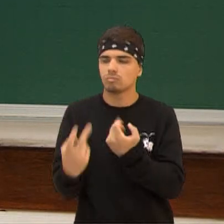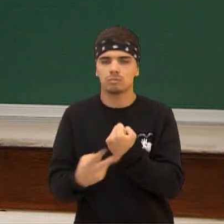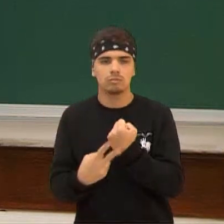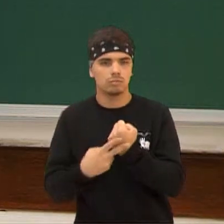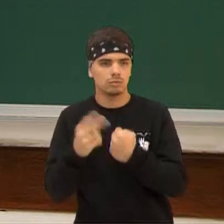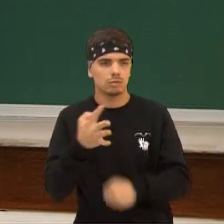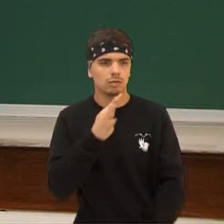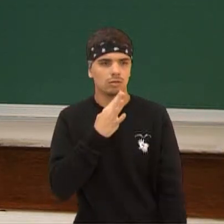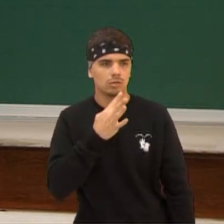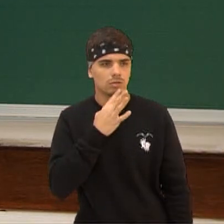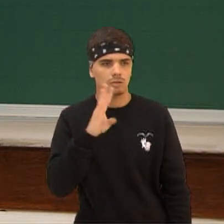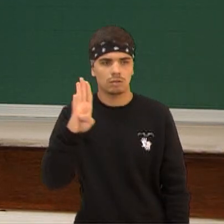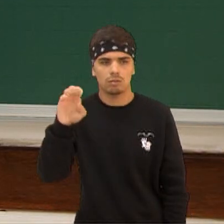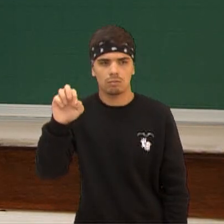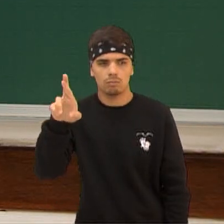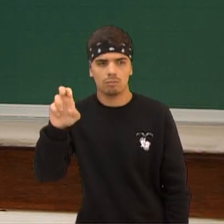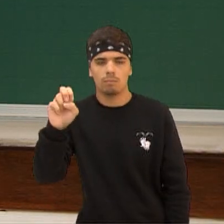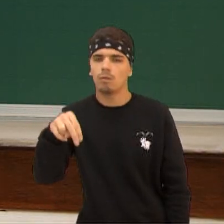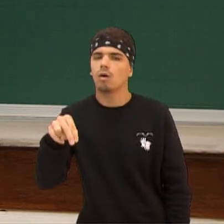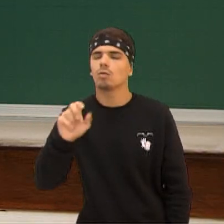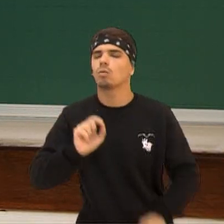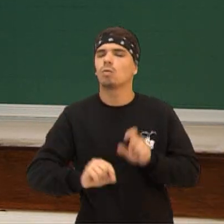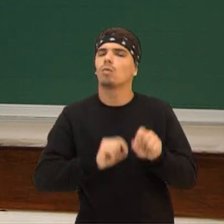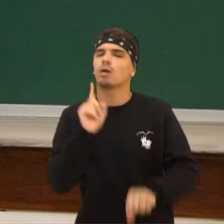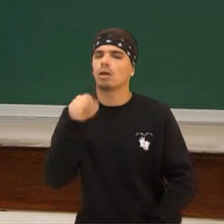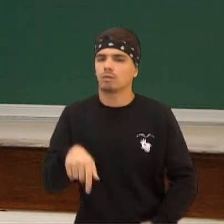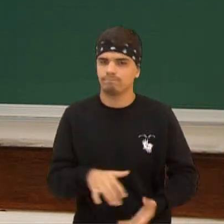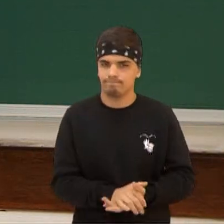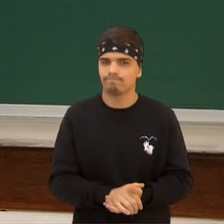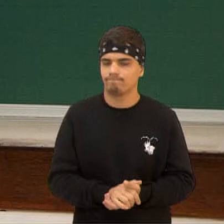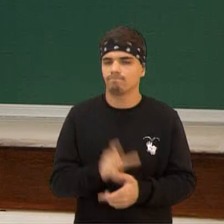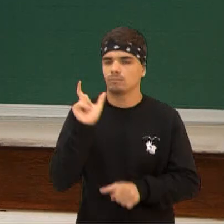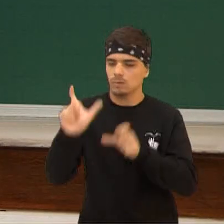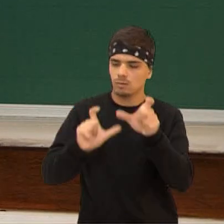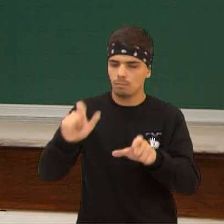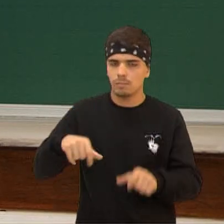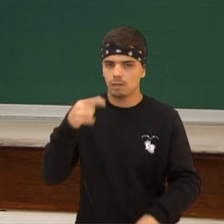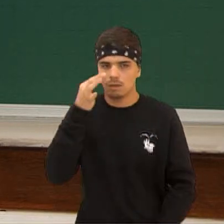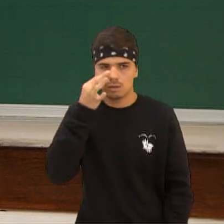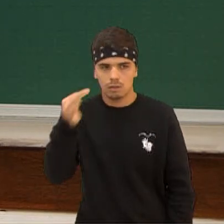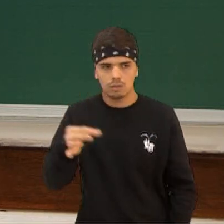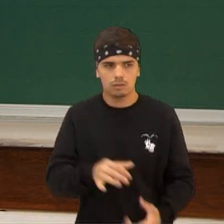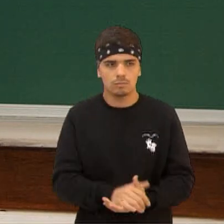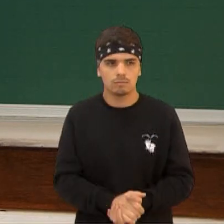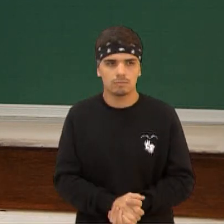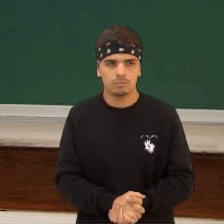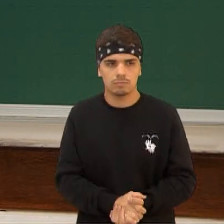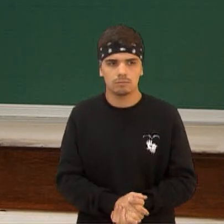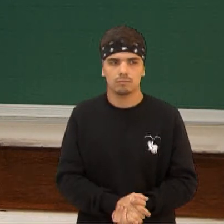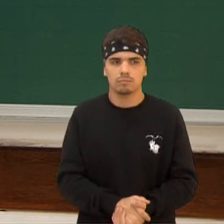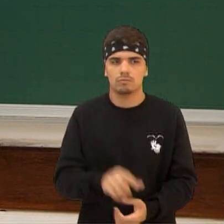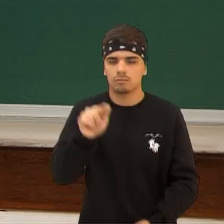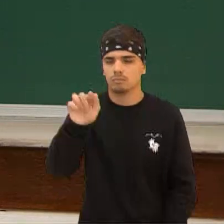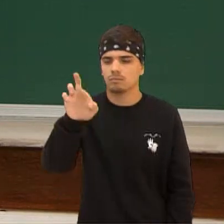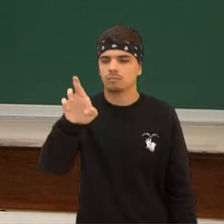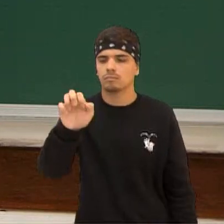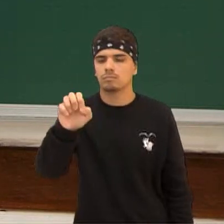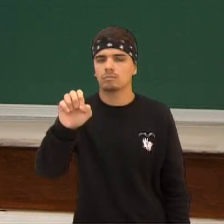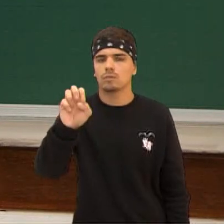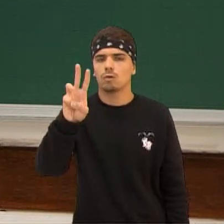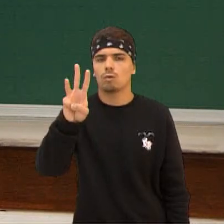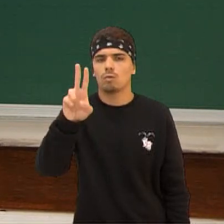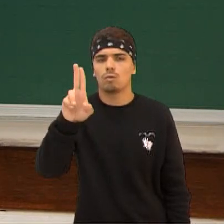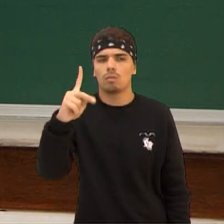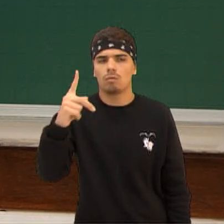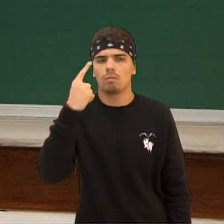gente conhece, born, sabe o que é born? Então, as palavrinhas-chave que a gente precisa prestar atenção. Born, grow up, cold,